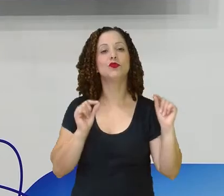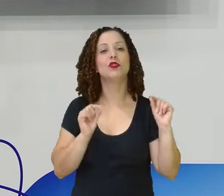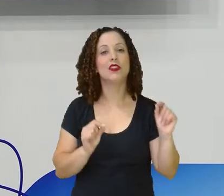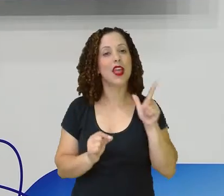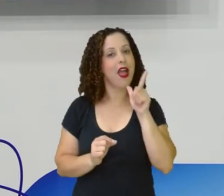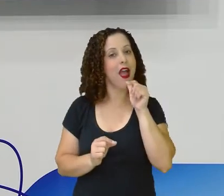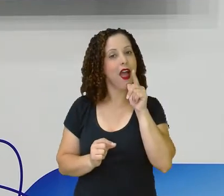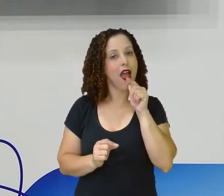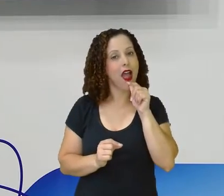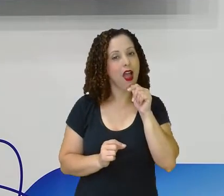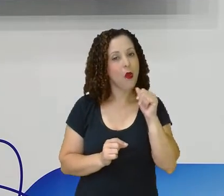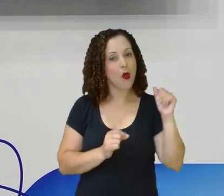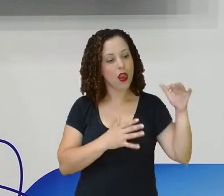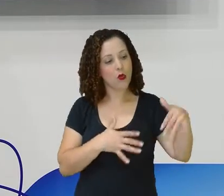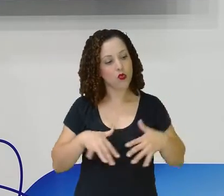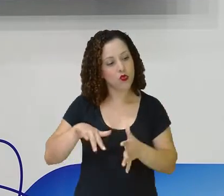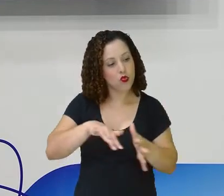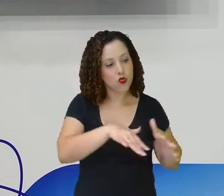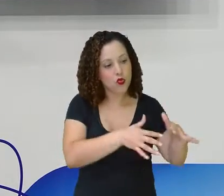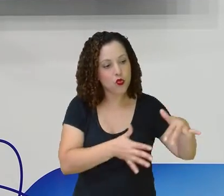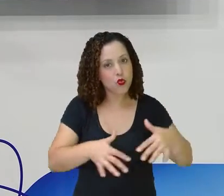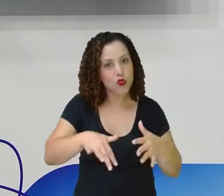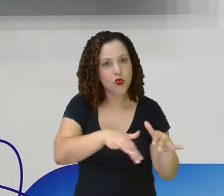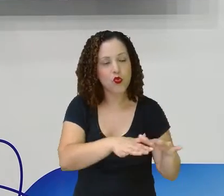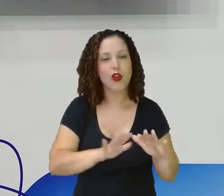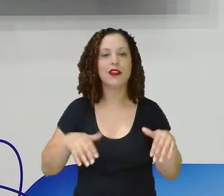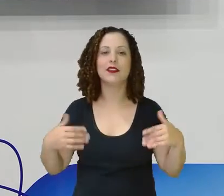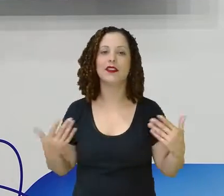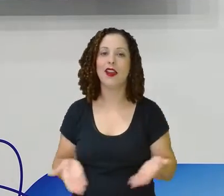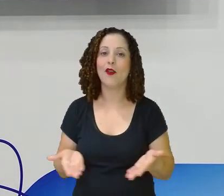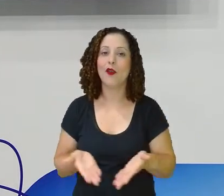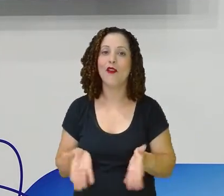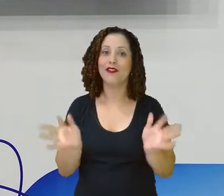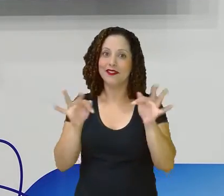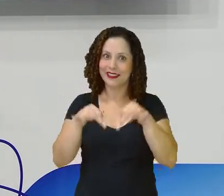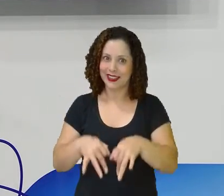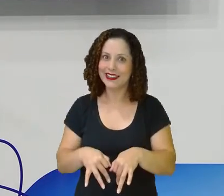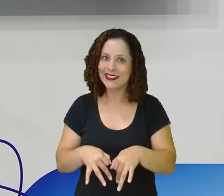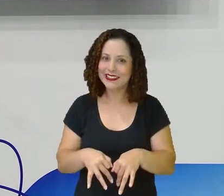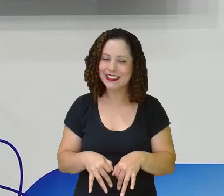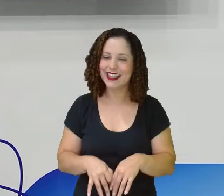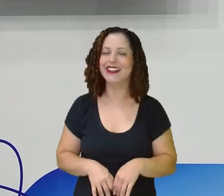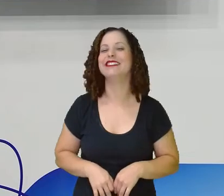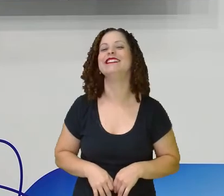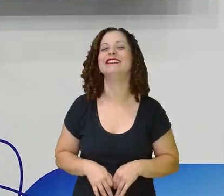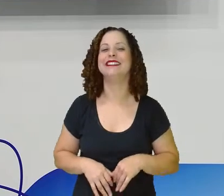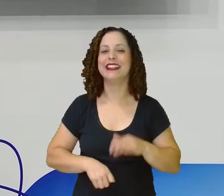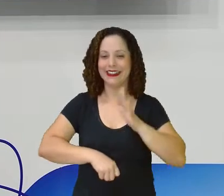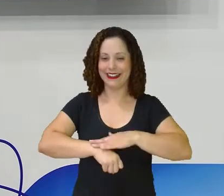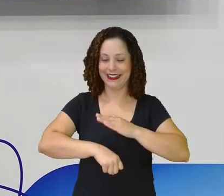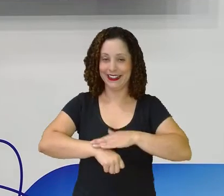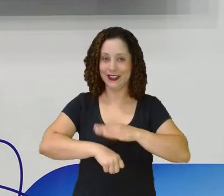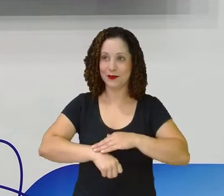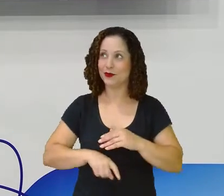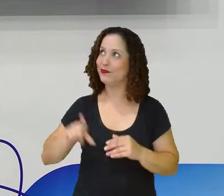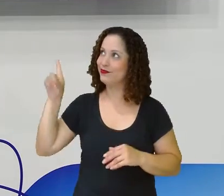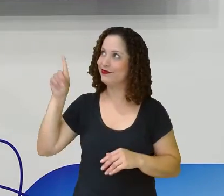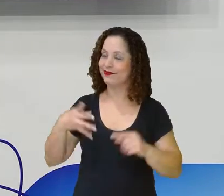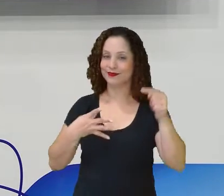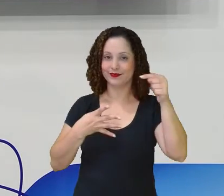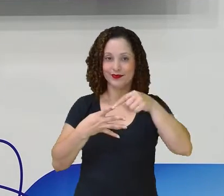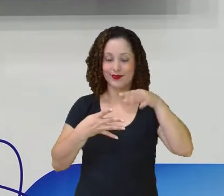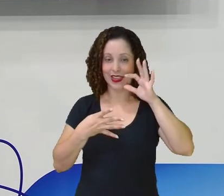água ela vai cortar o relevo. E para a gente finalizar, que as mãozinhas já estão ali, para a gente encerrar, obviamente essa é a